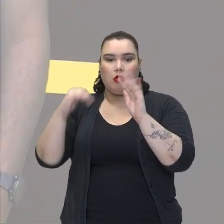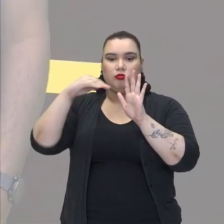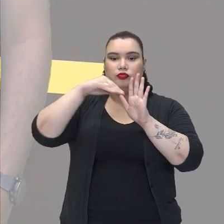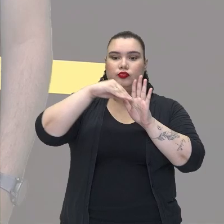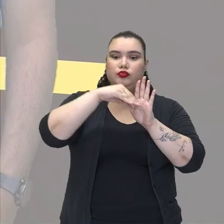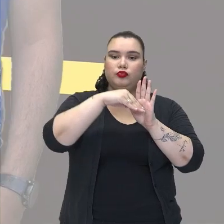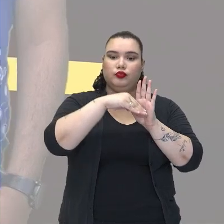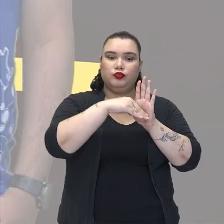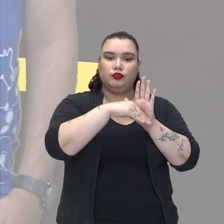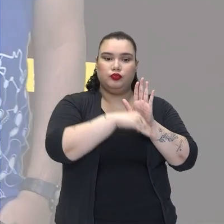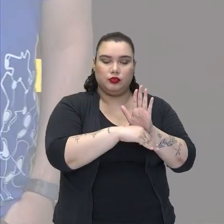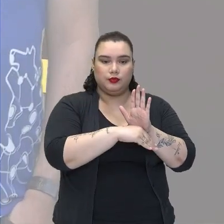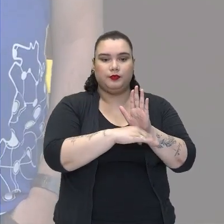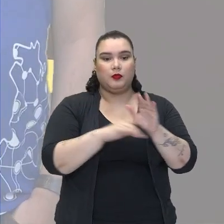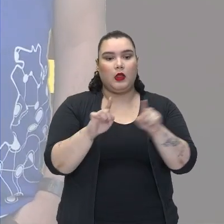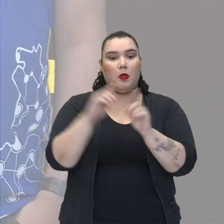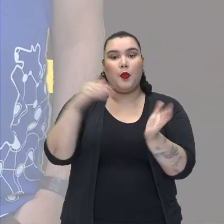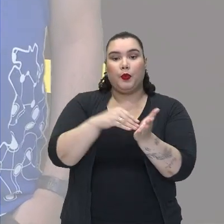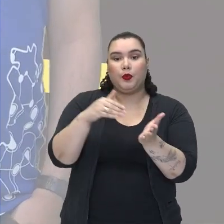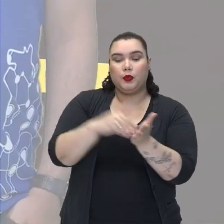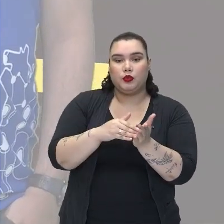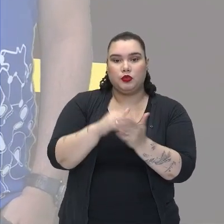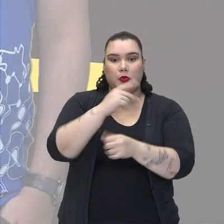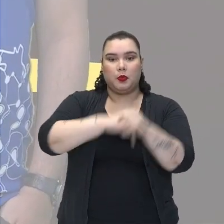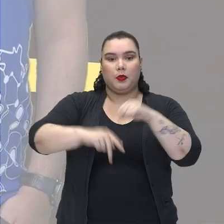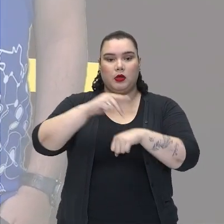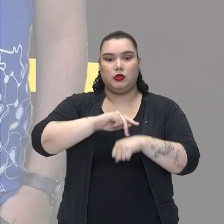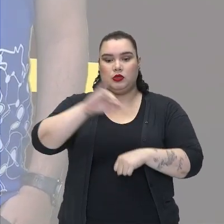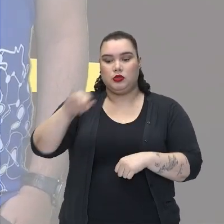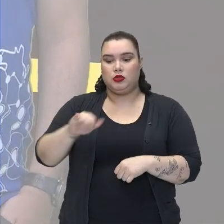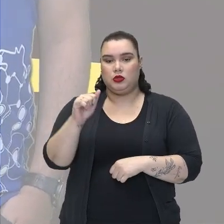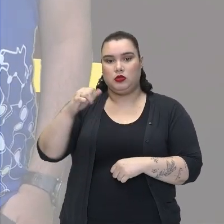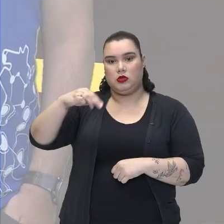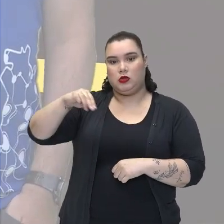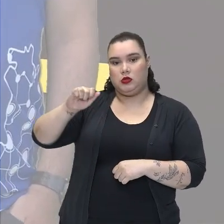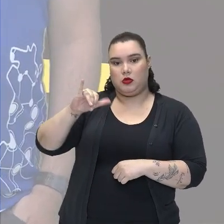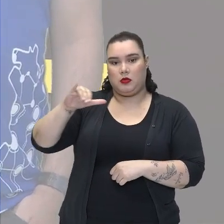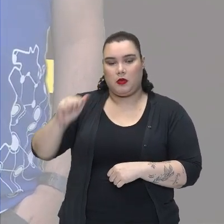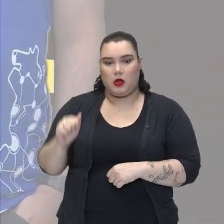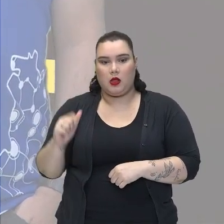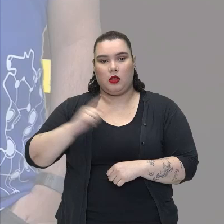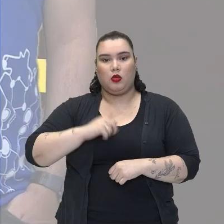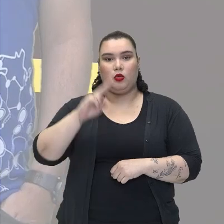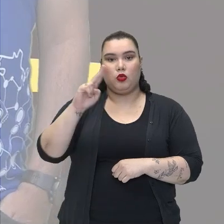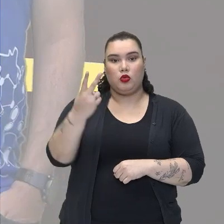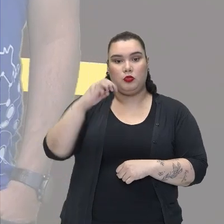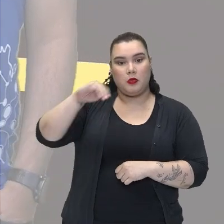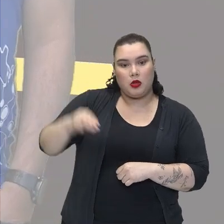observar a Jamaica ali, né? Nós temos mais de quase 3 milhões de habitantes,